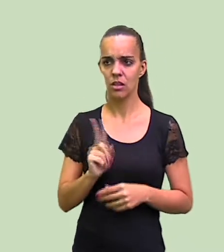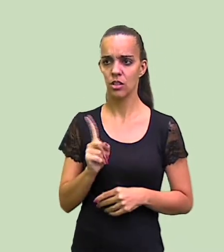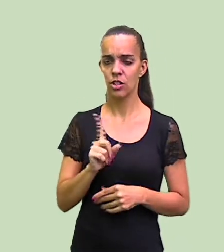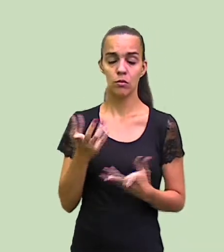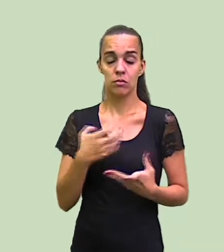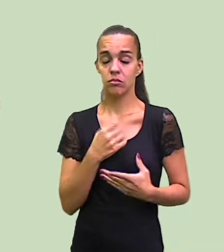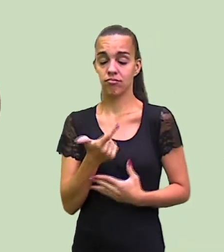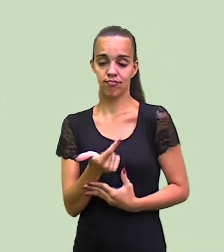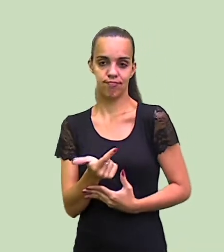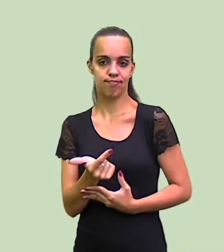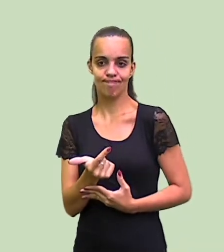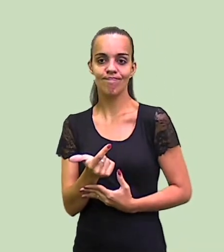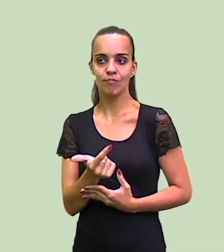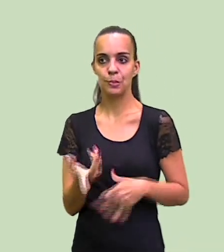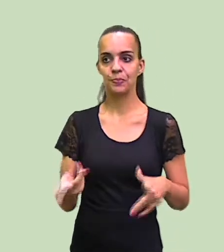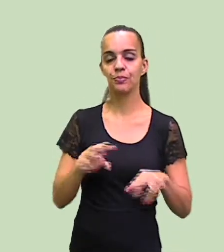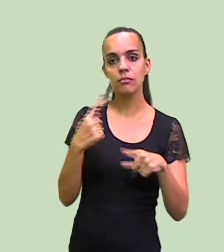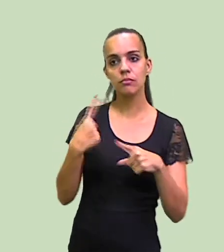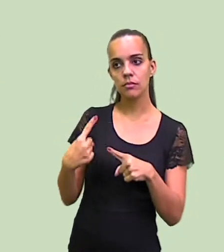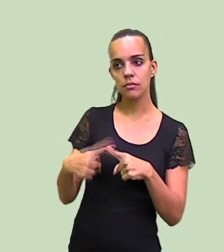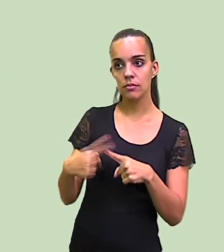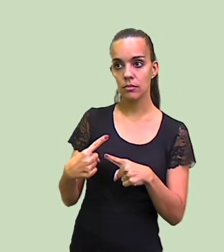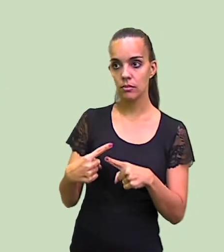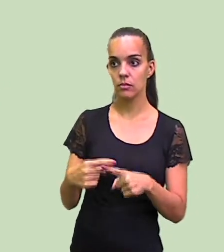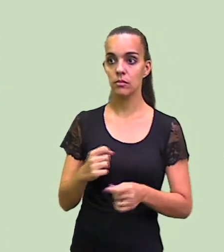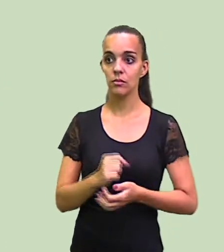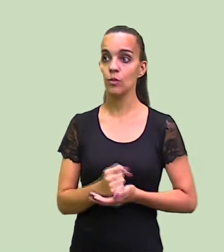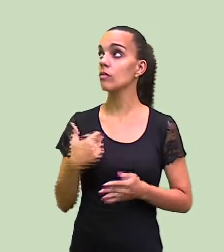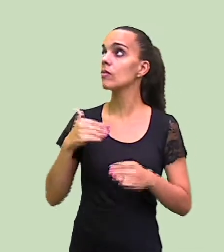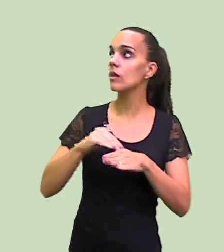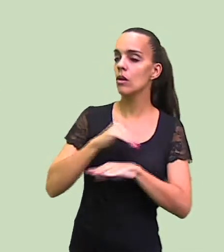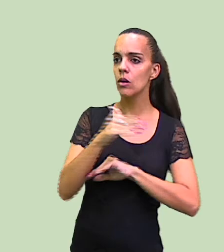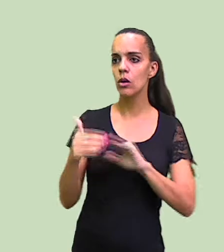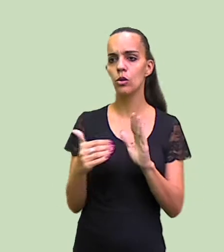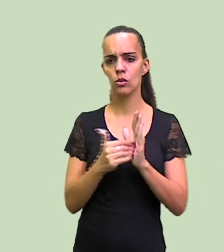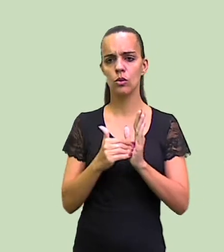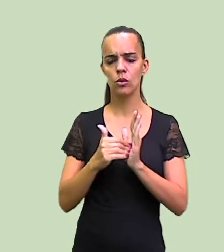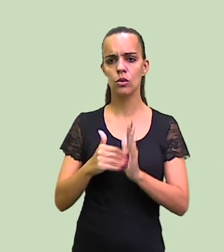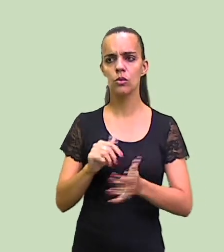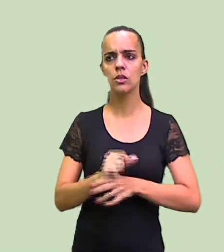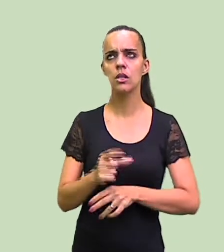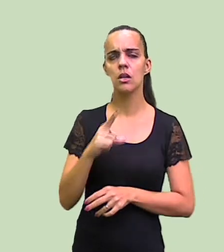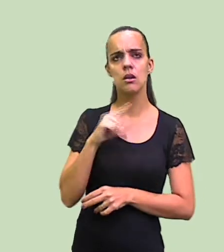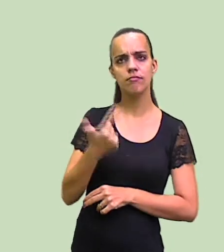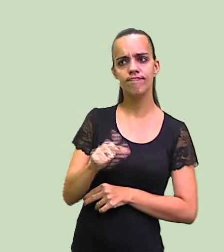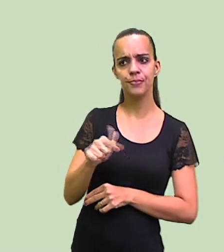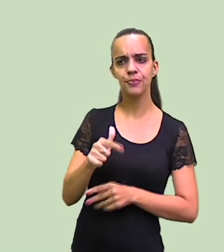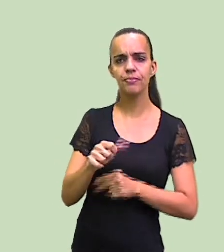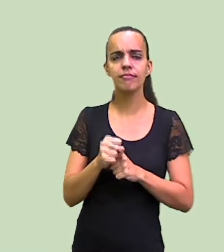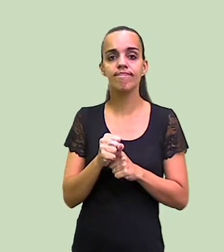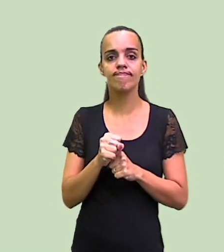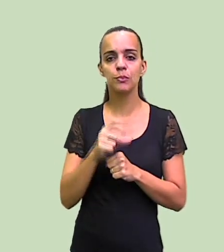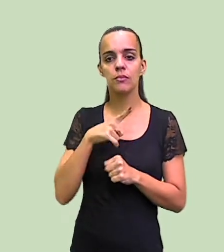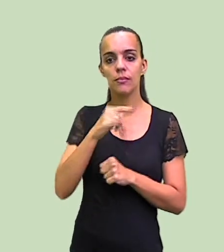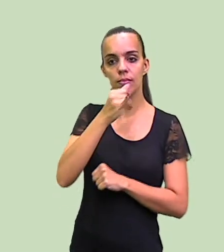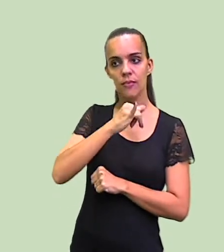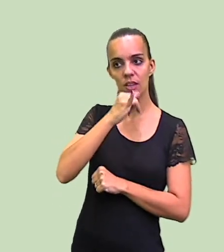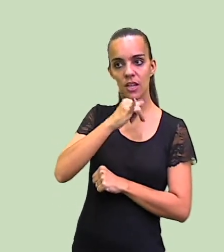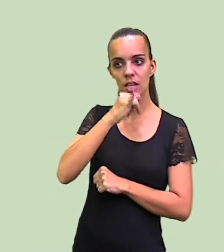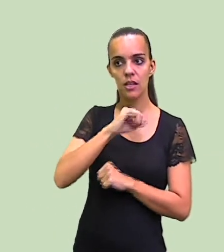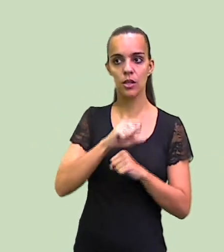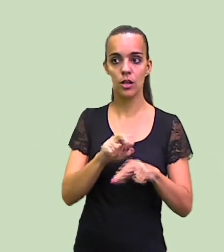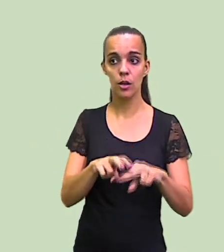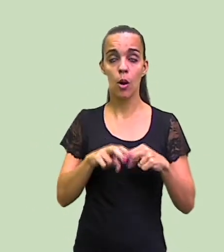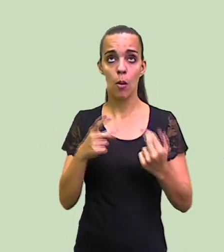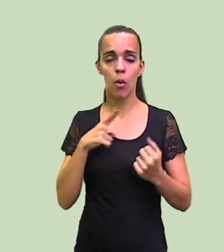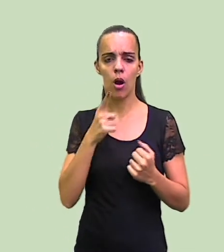faz sentido. Porque todos não pede o A. Esse exemplo é uma palavra masculina